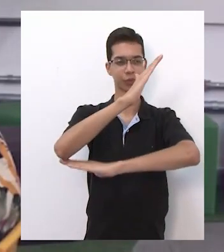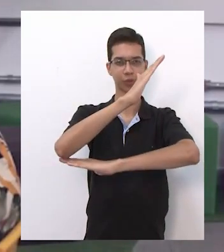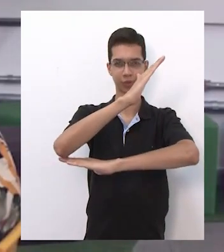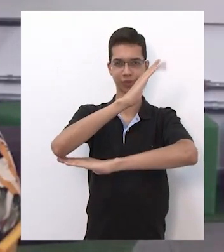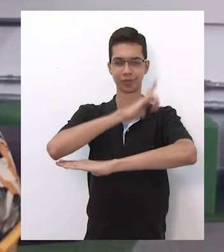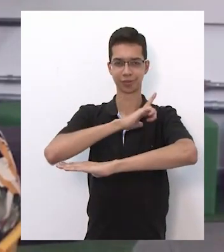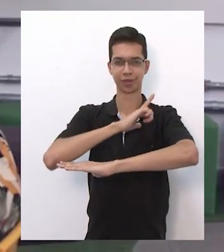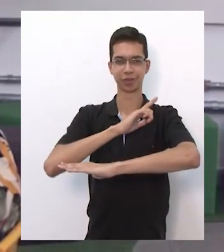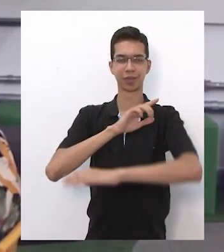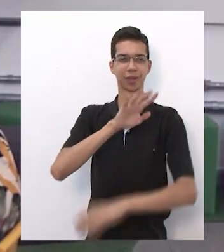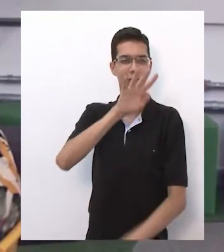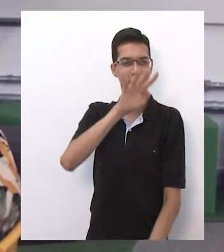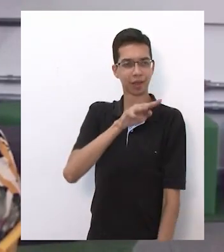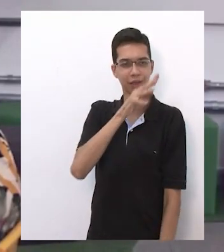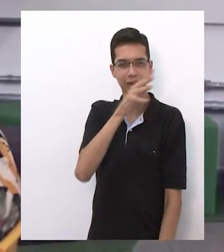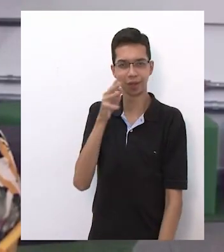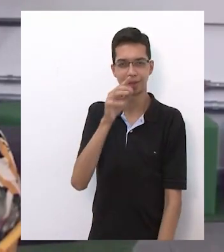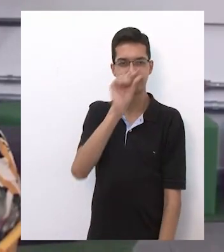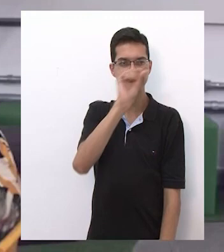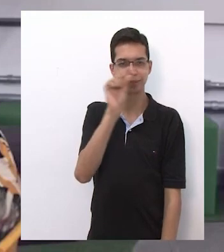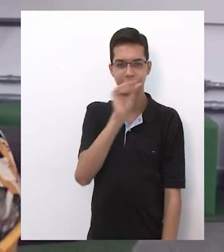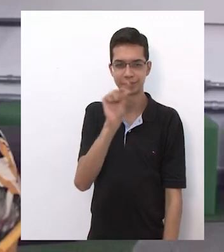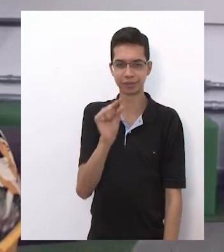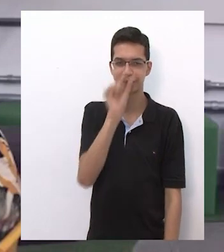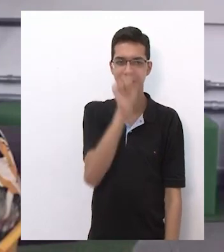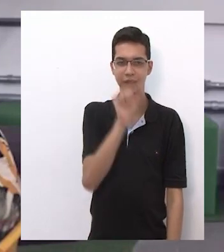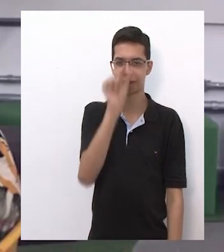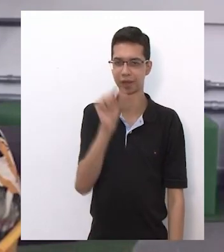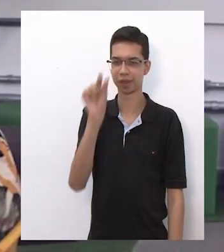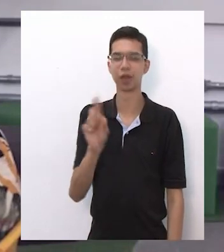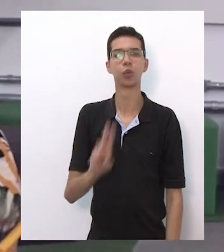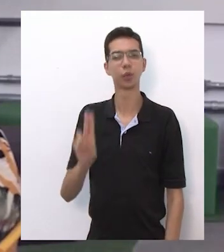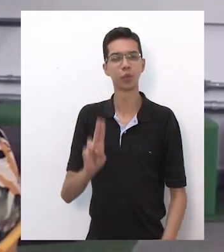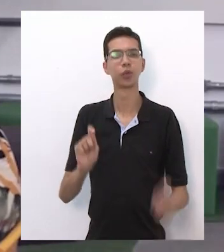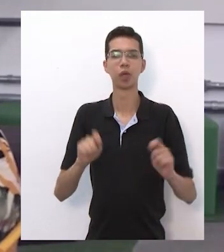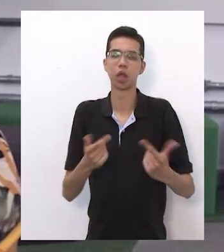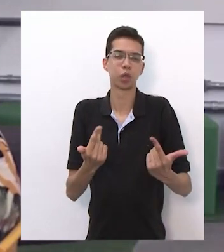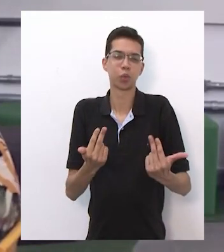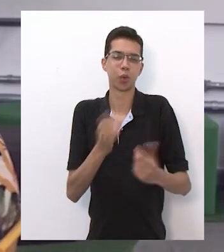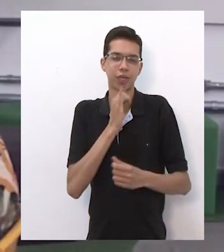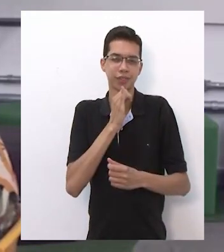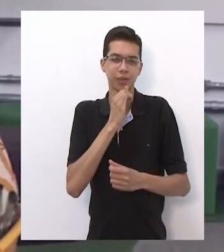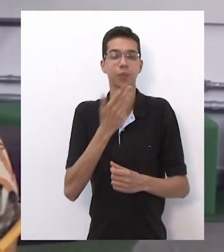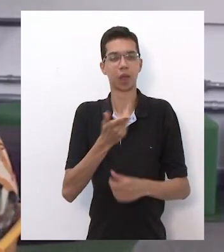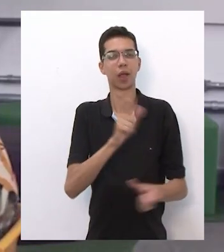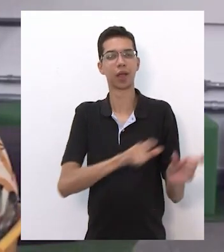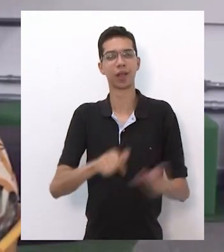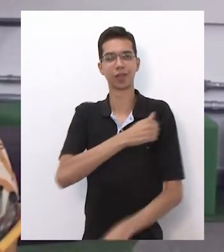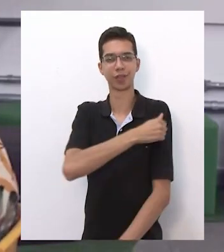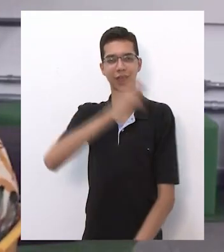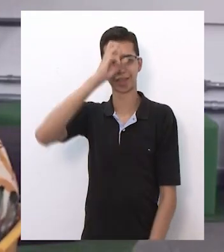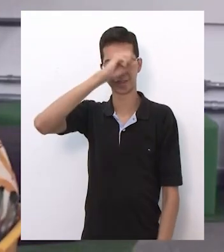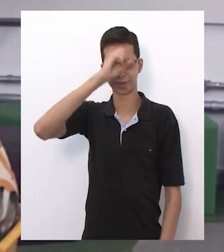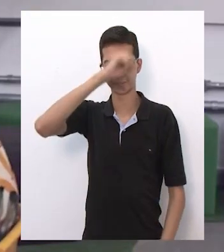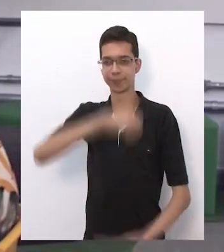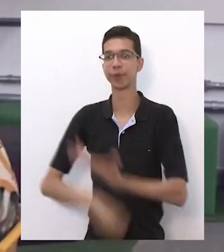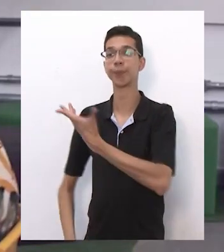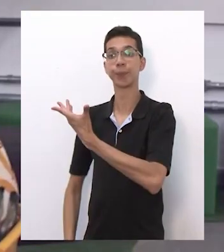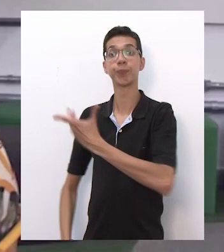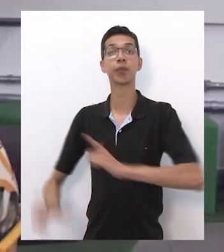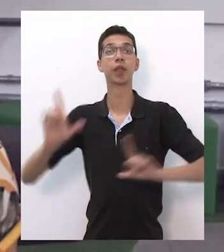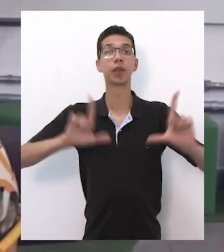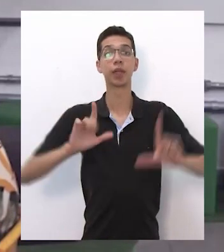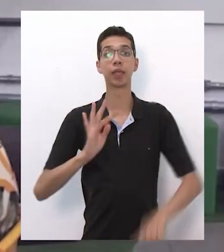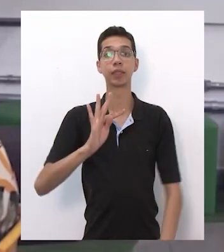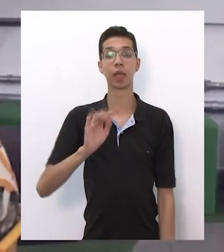de transporte, tatu, letra T. Ele vai abrir essa tela. Isso, tem que clicar na tela T.